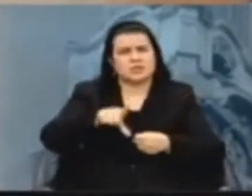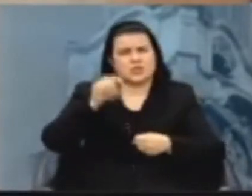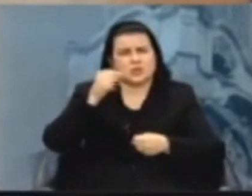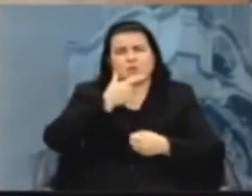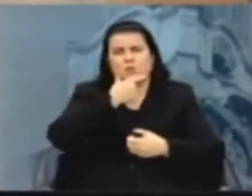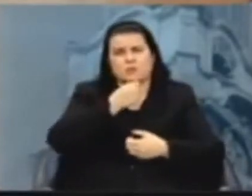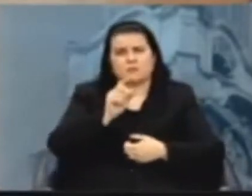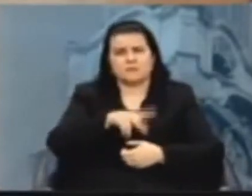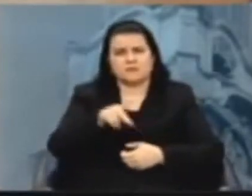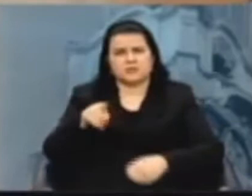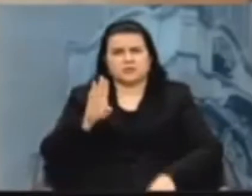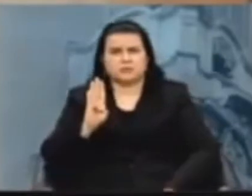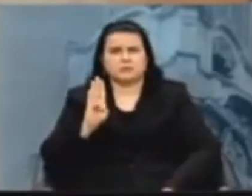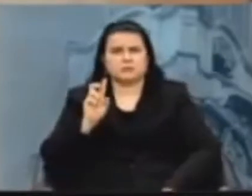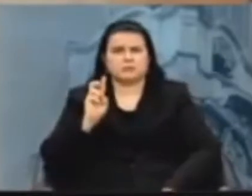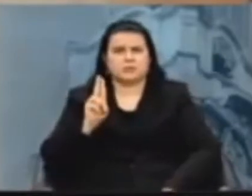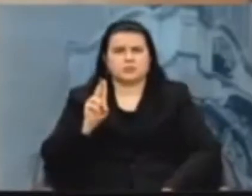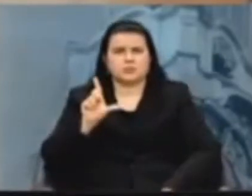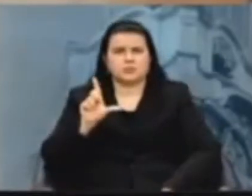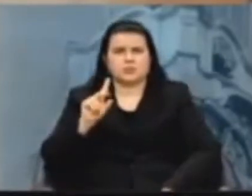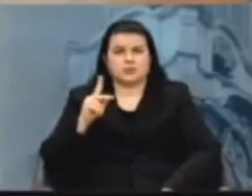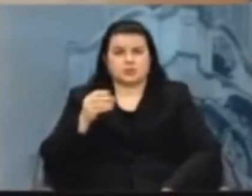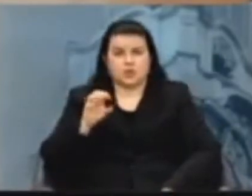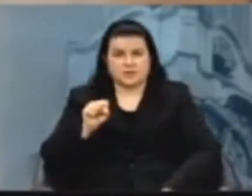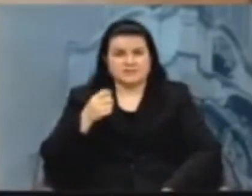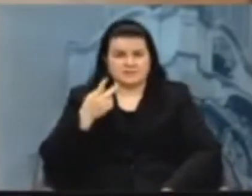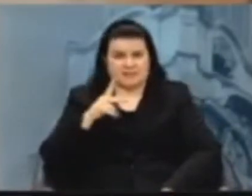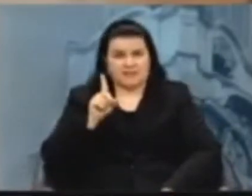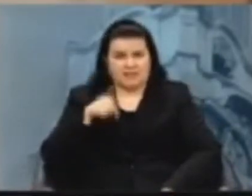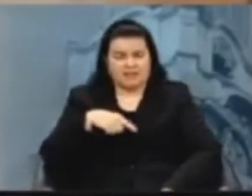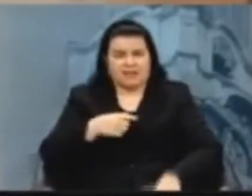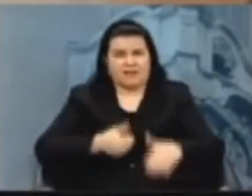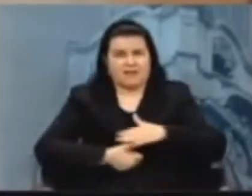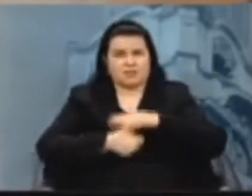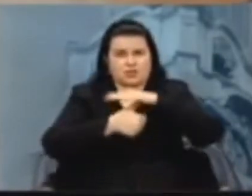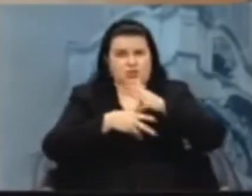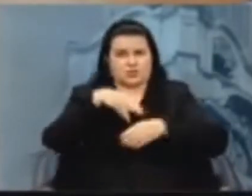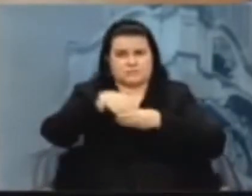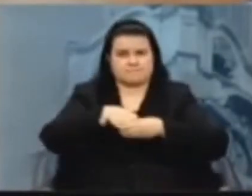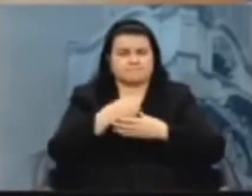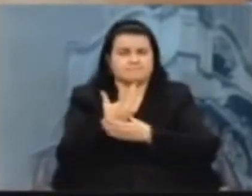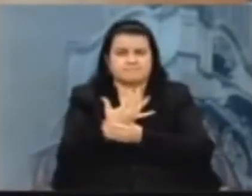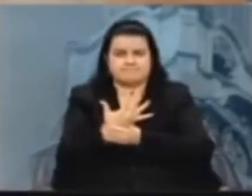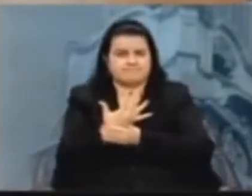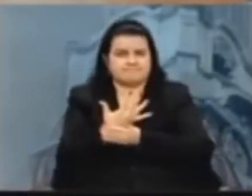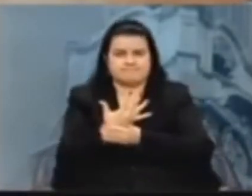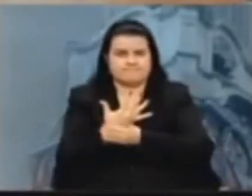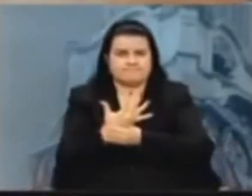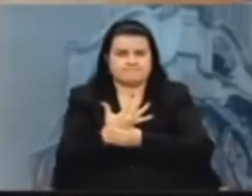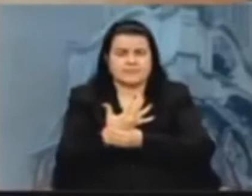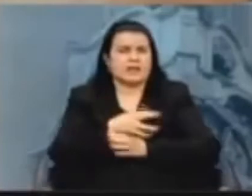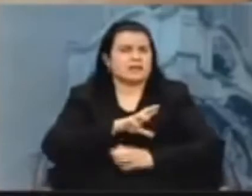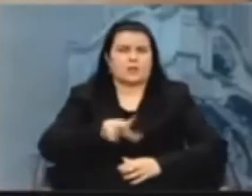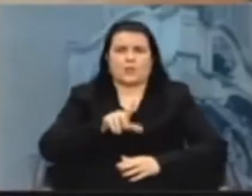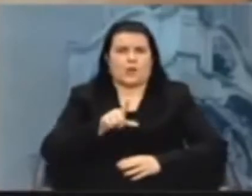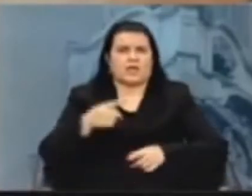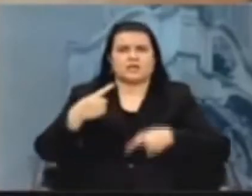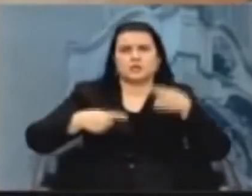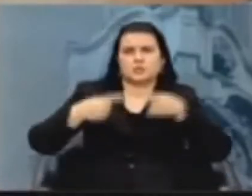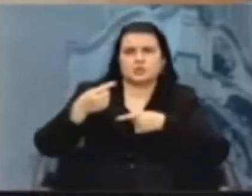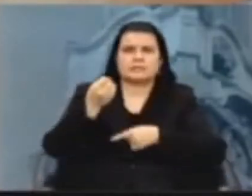Bulhões como reitor da UFRGS. Não se trata aqui de discutir